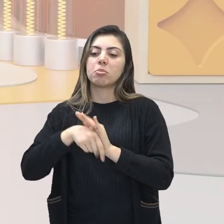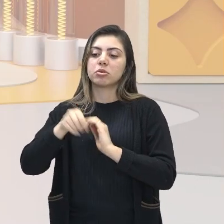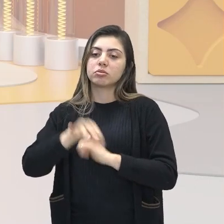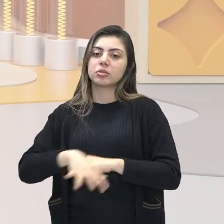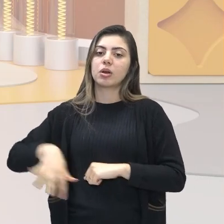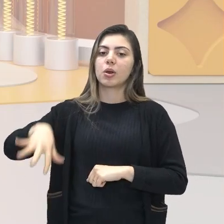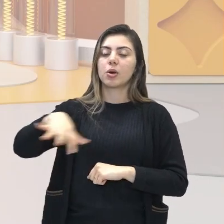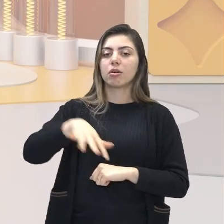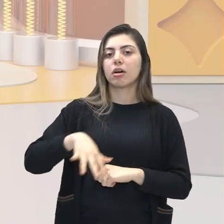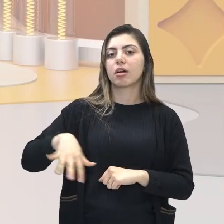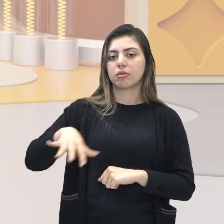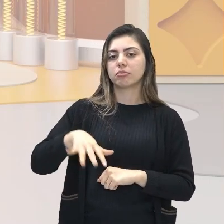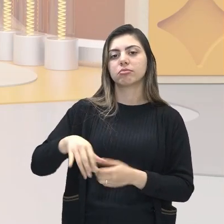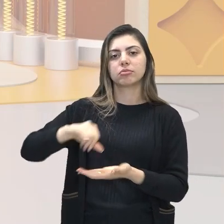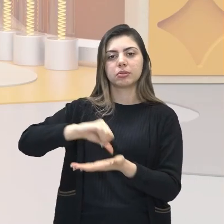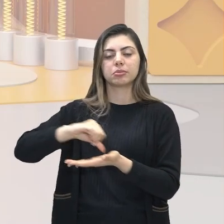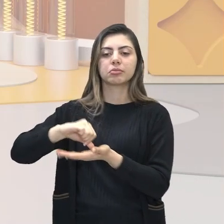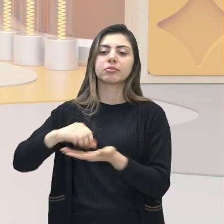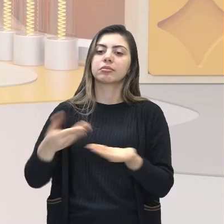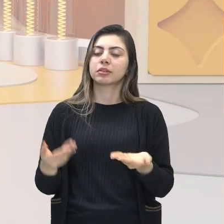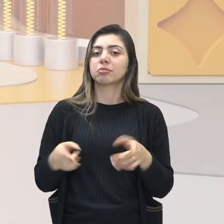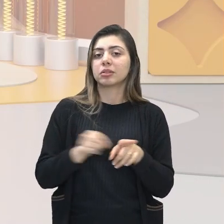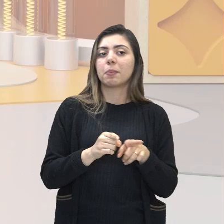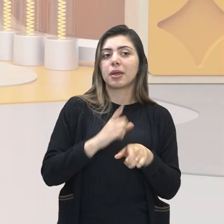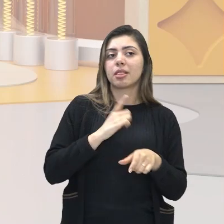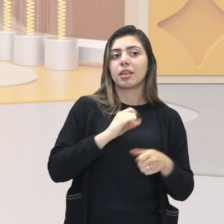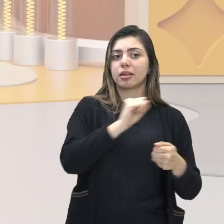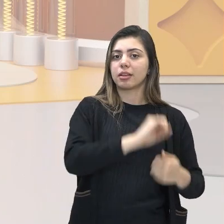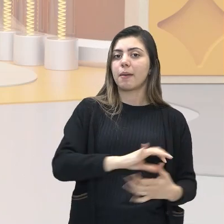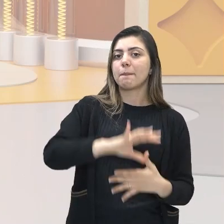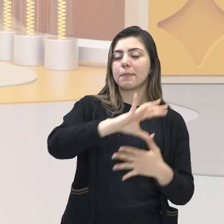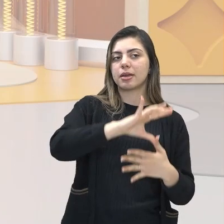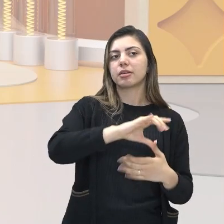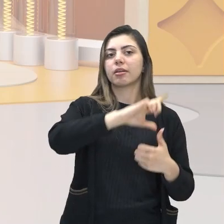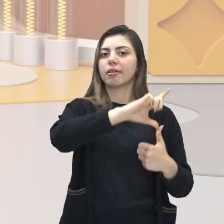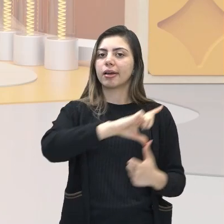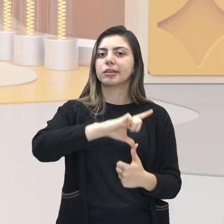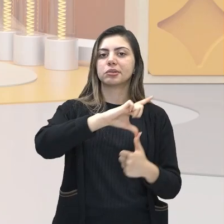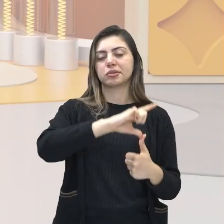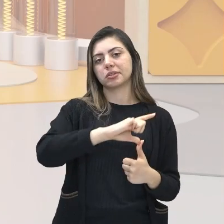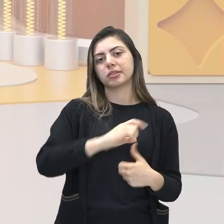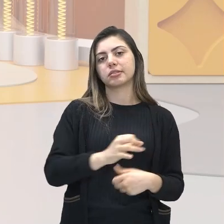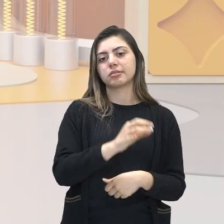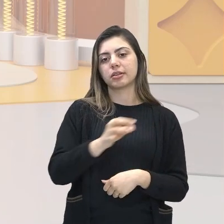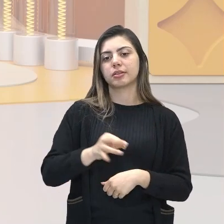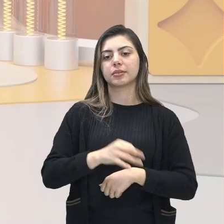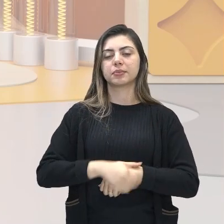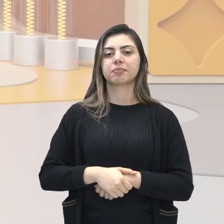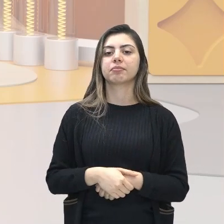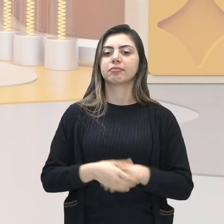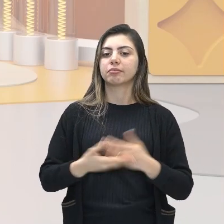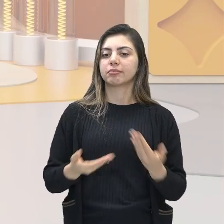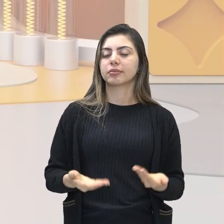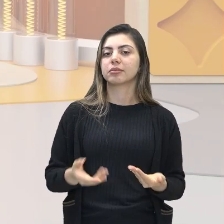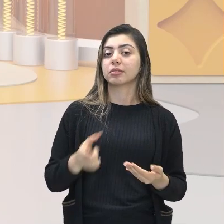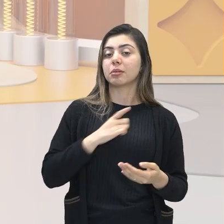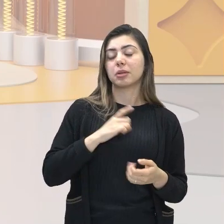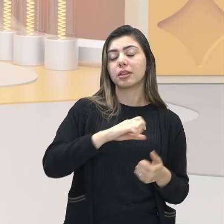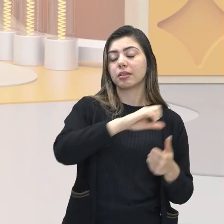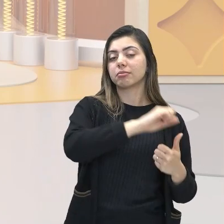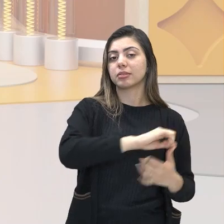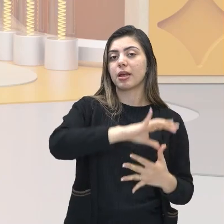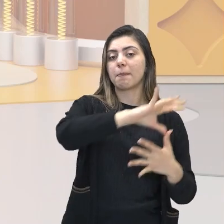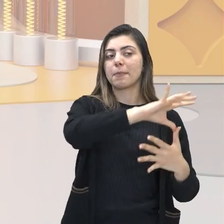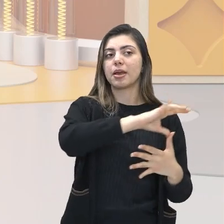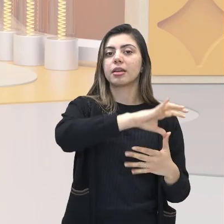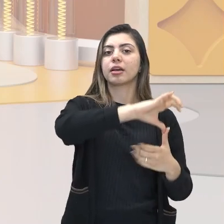né? Assim como existe na América Latina, assim como existe ali, né? No continente americano, né?